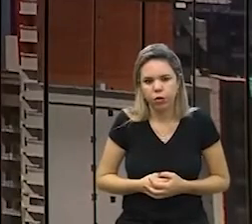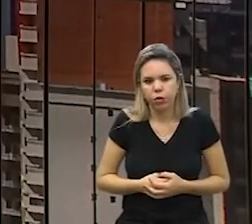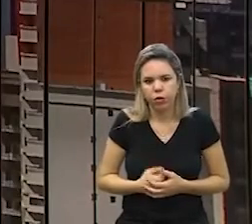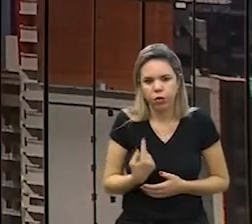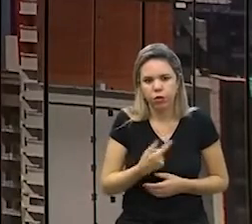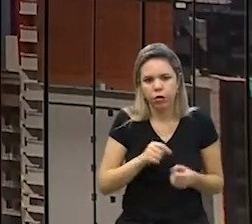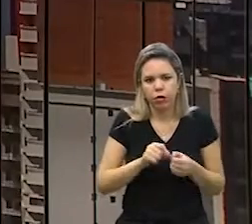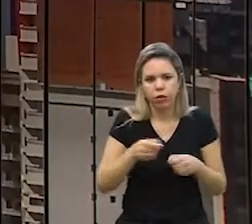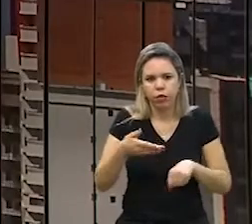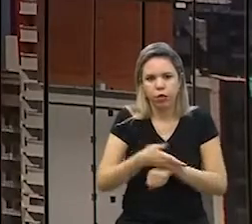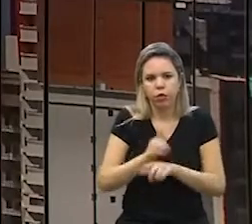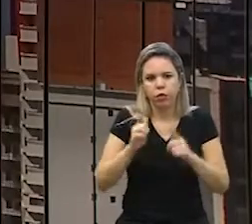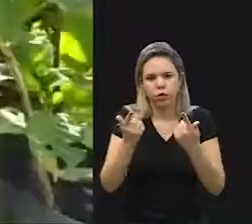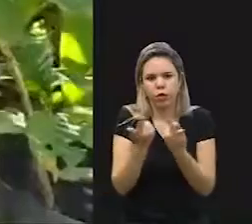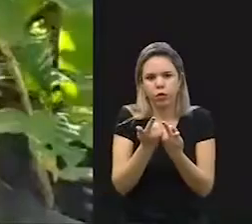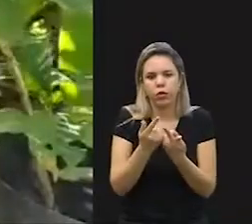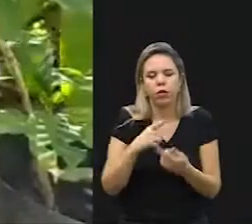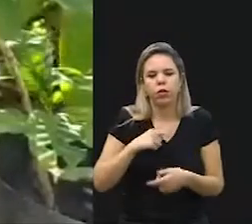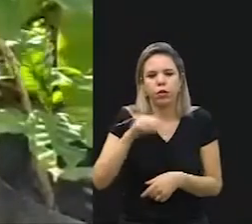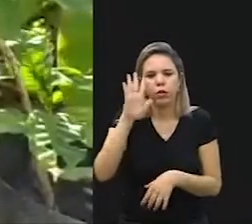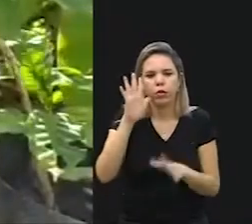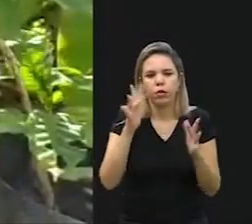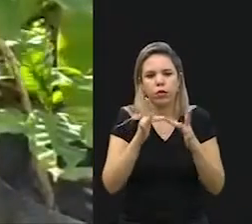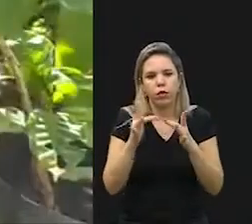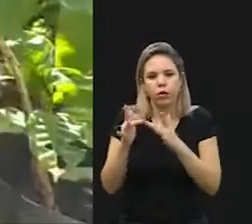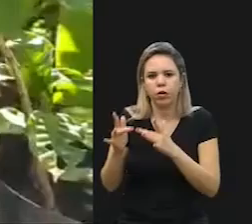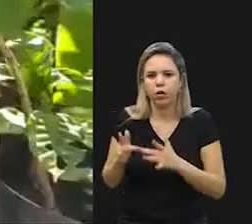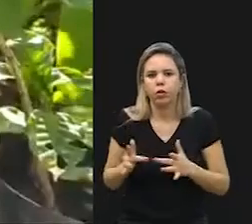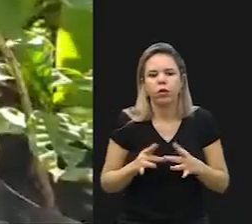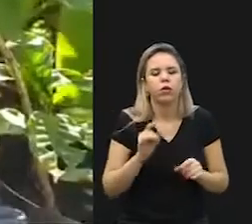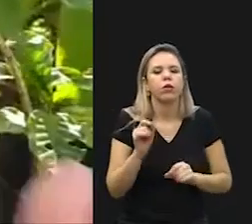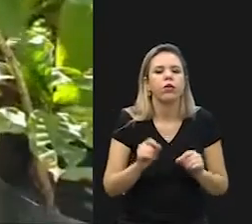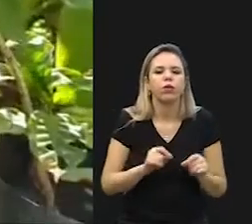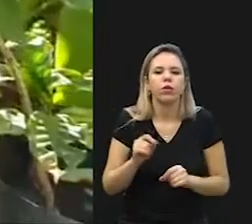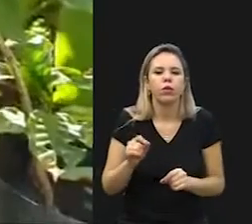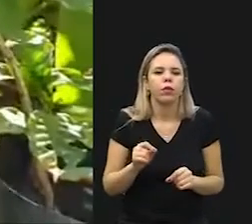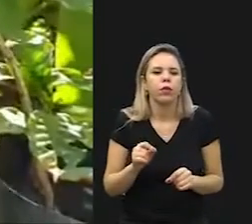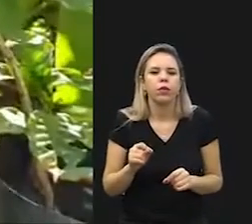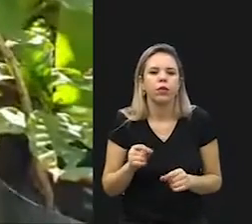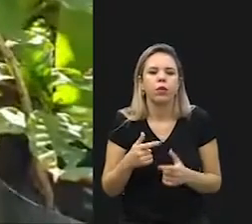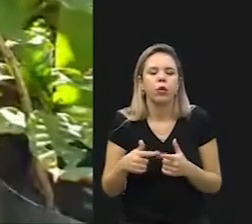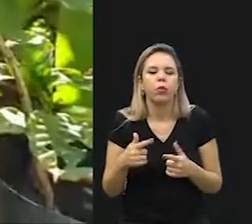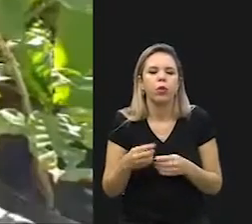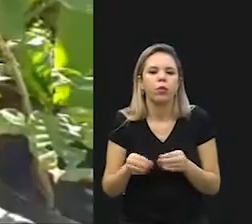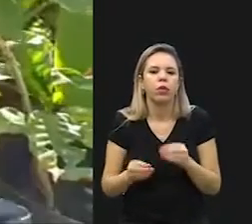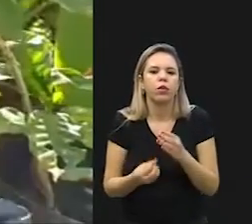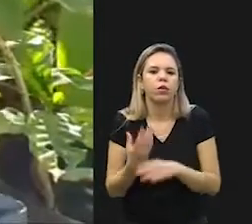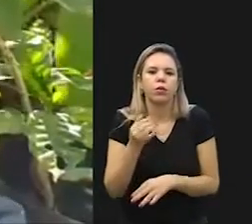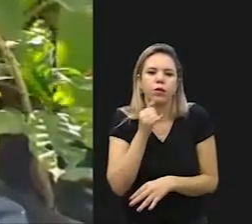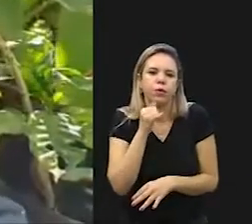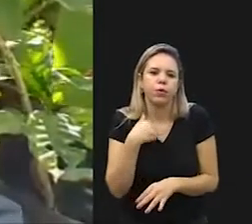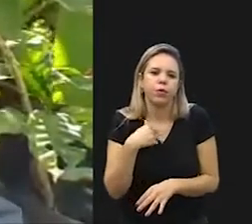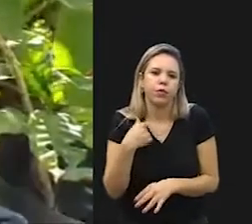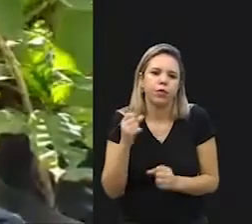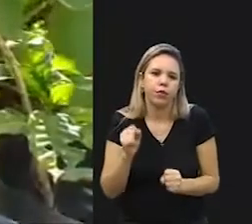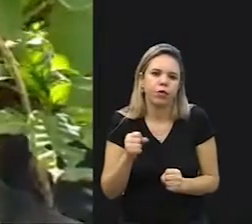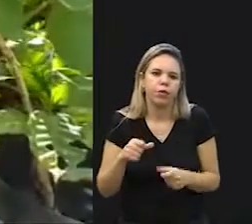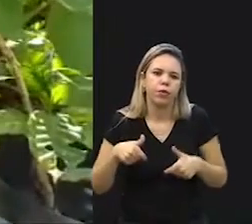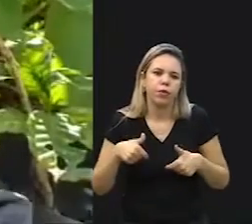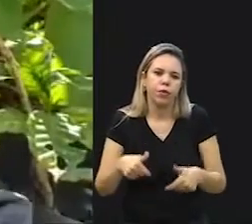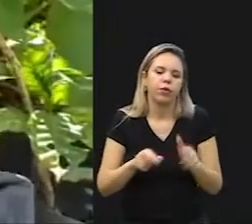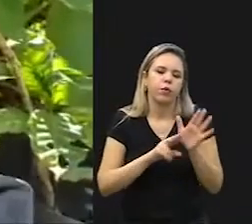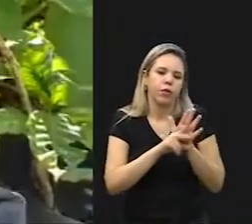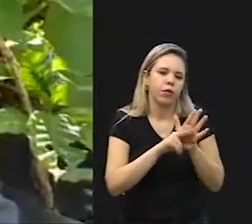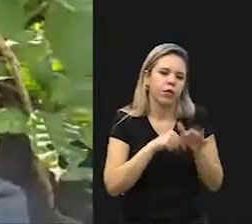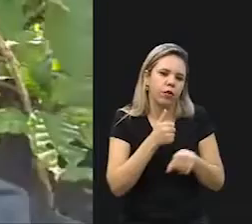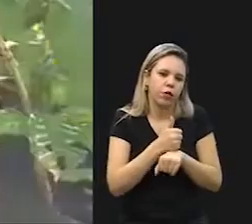gente faz parte de um grupo em que a gente tem mais contato com esse tipo de impacto, né? Mas a gente pode atuar, o biólogo